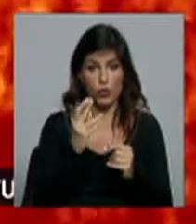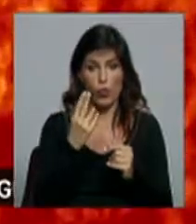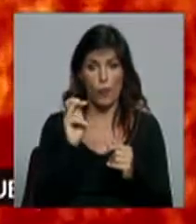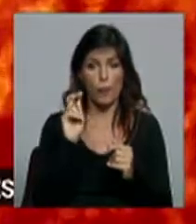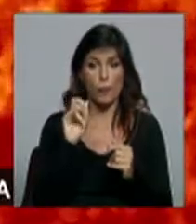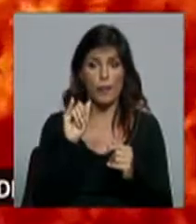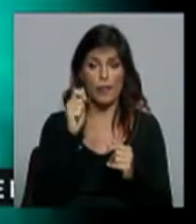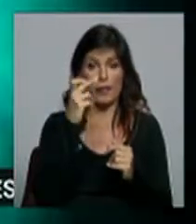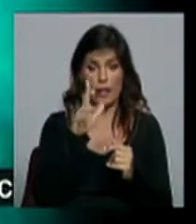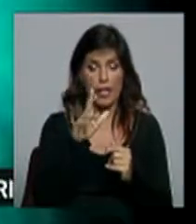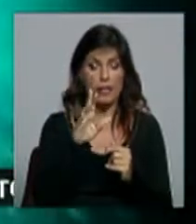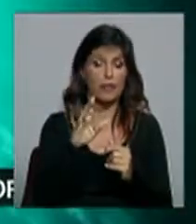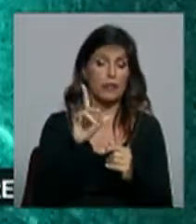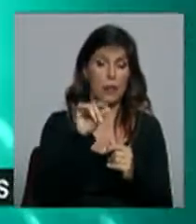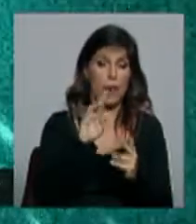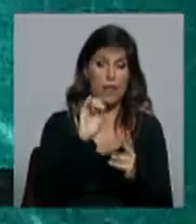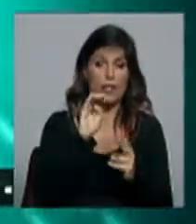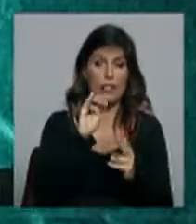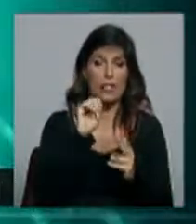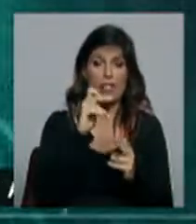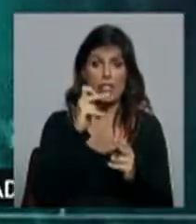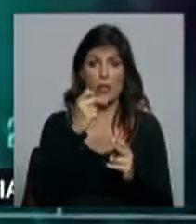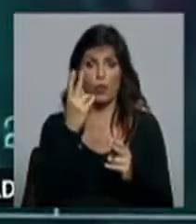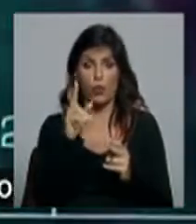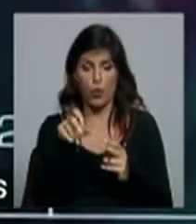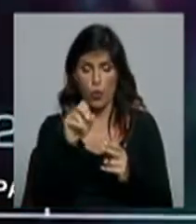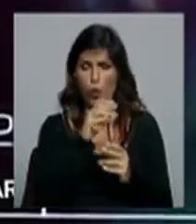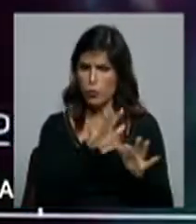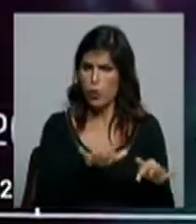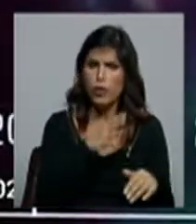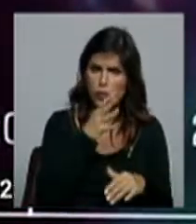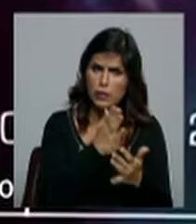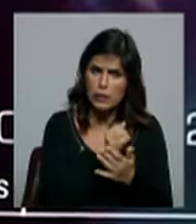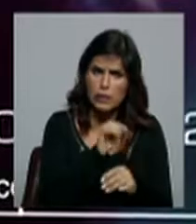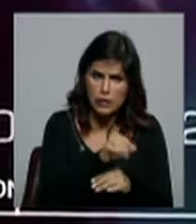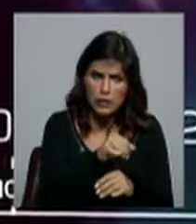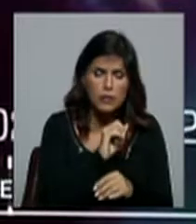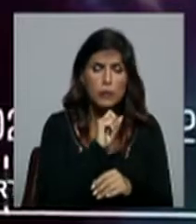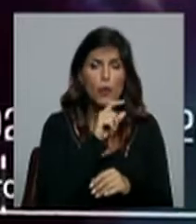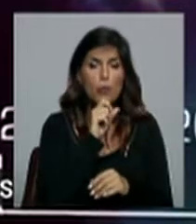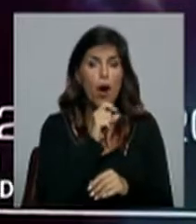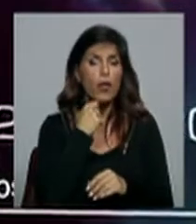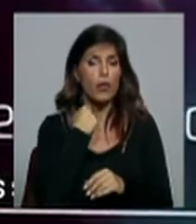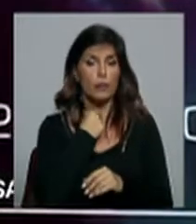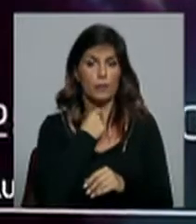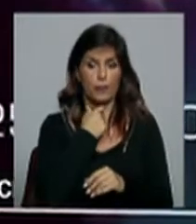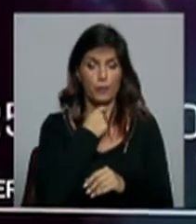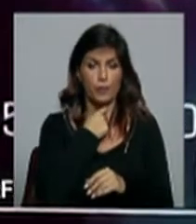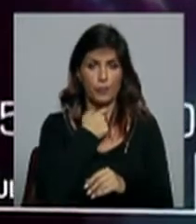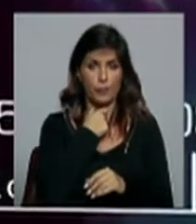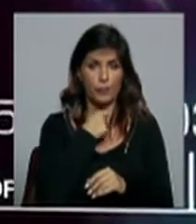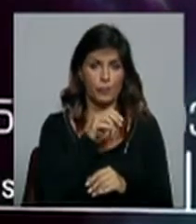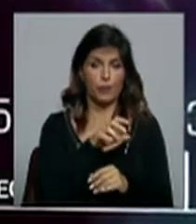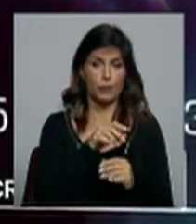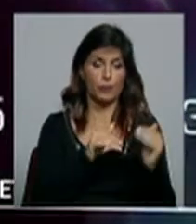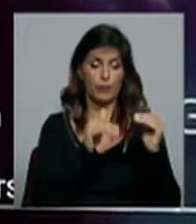mais intenso quando estão alinhados, então o computador diz que sim, pode haver ali uma suspeita gravitacional a agitar